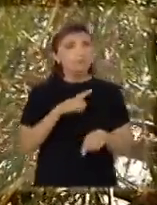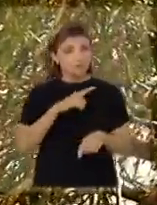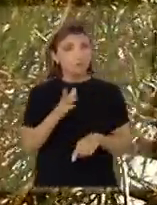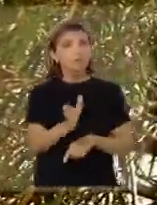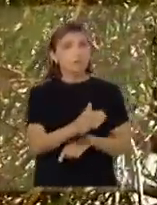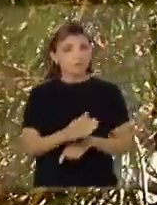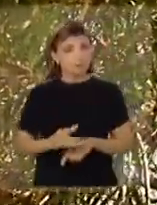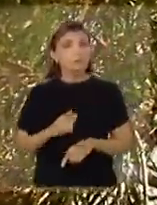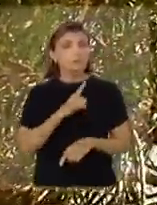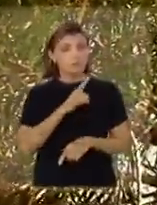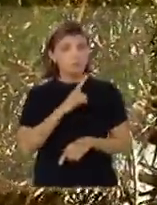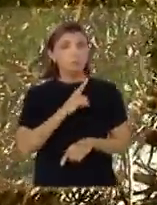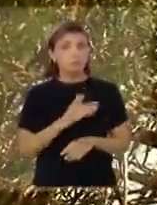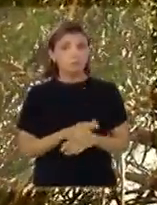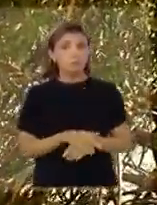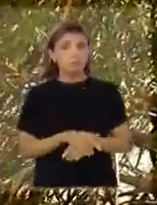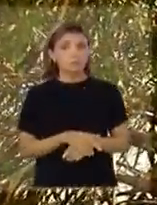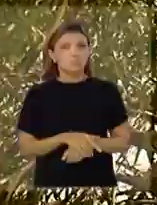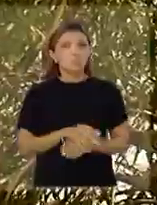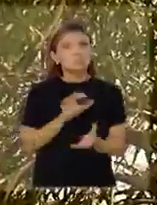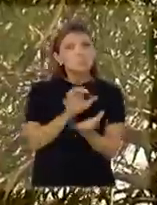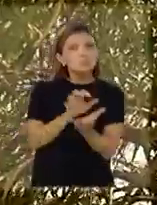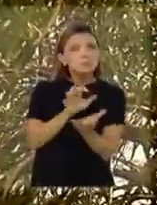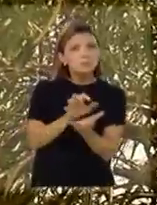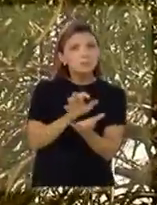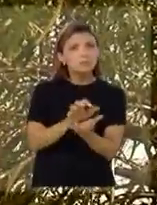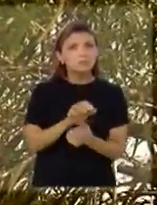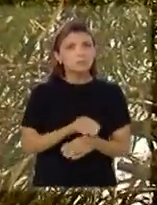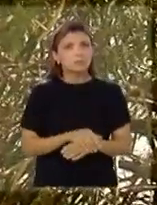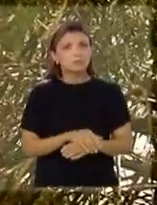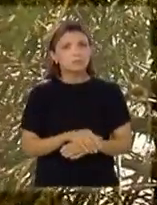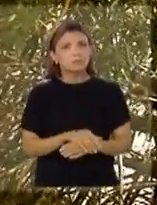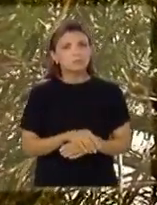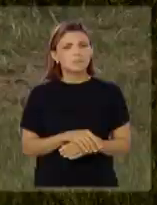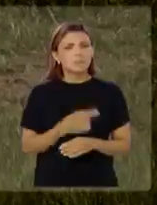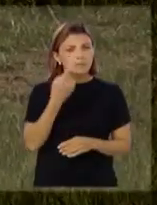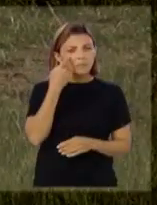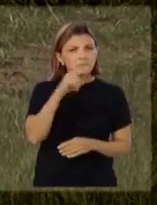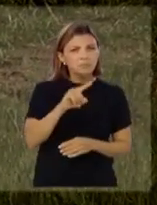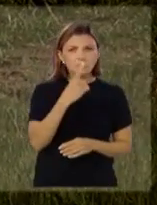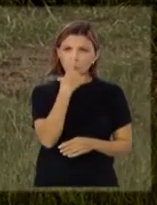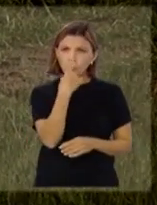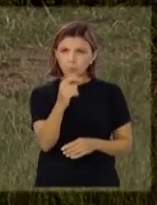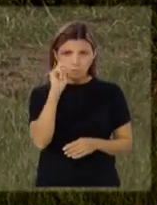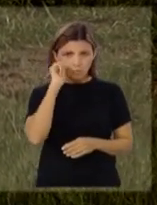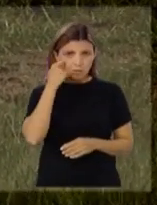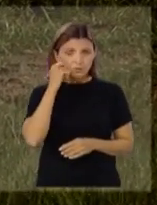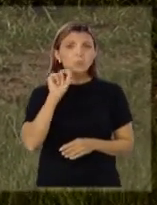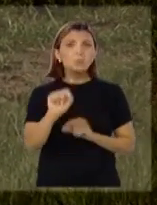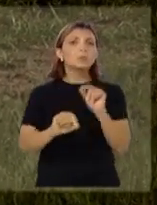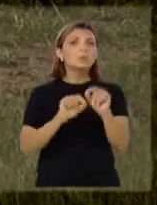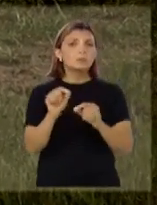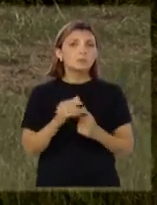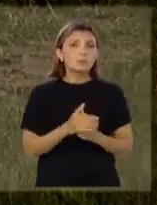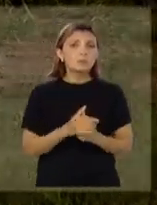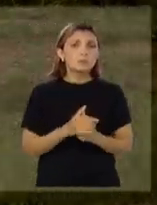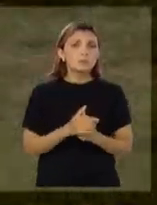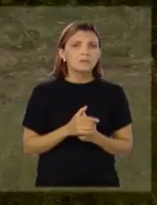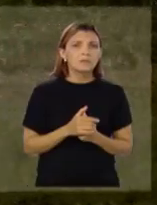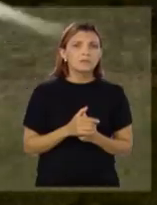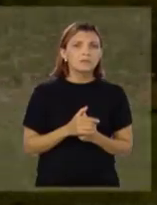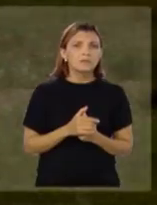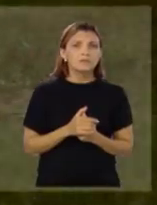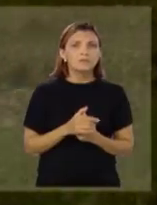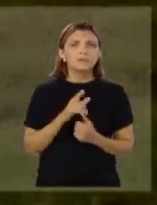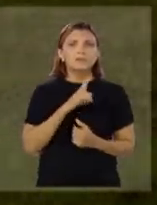vão até secar. Nossa. Tem peixe, serve de alimento para os bichos. É. O jacaré se esbaldam. Aquela ave de bico preto ali também, né?